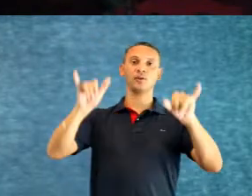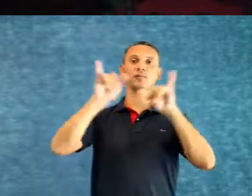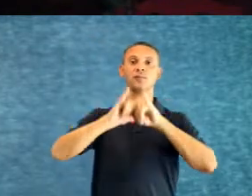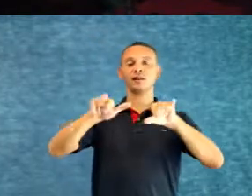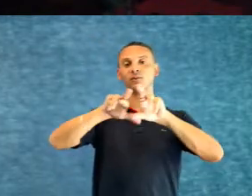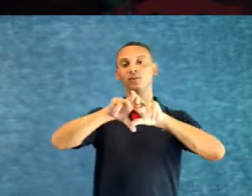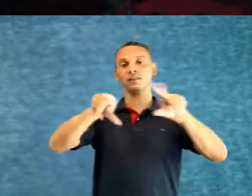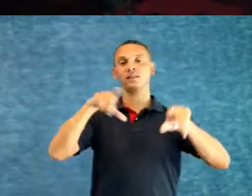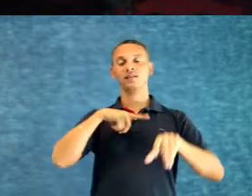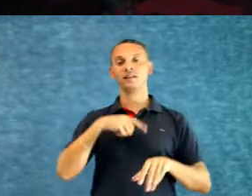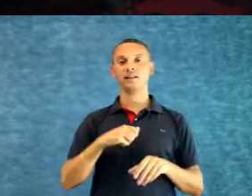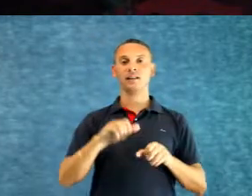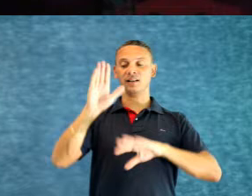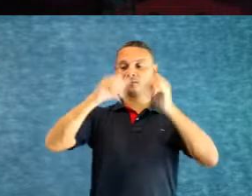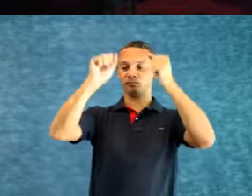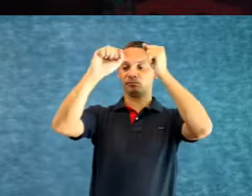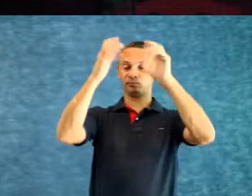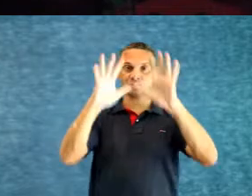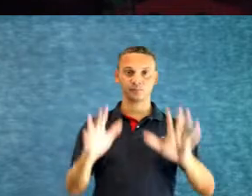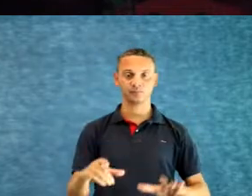sido publicadas.